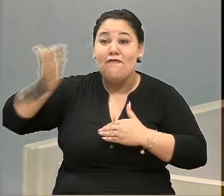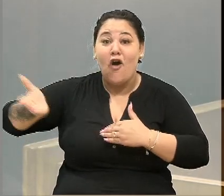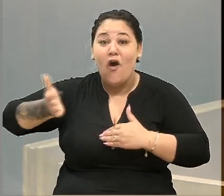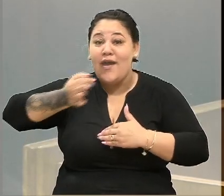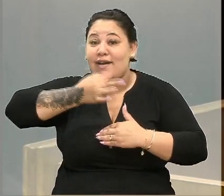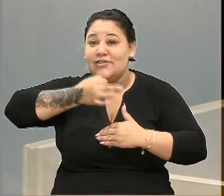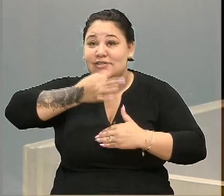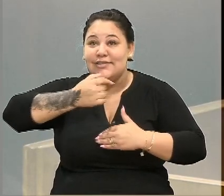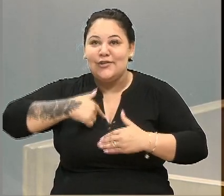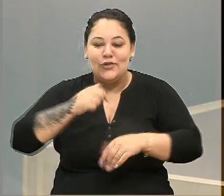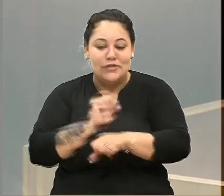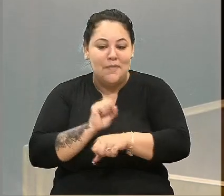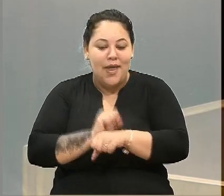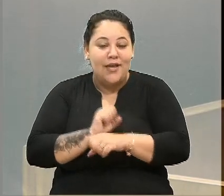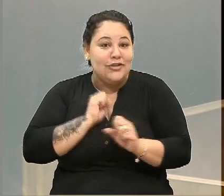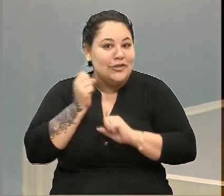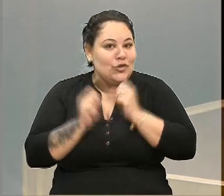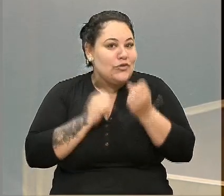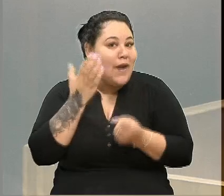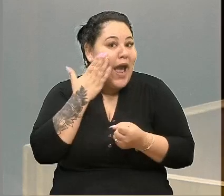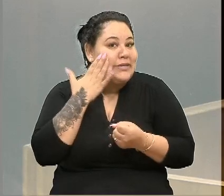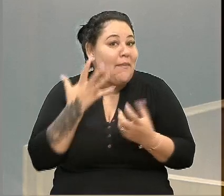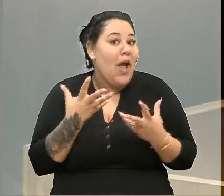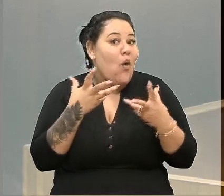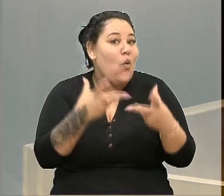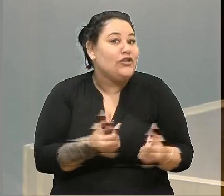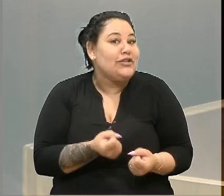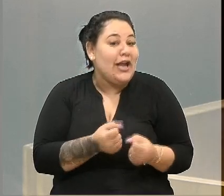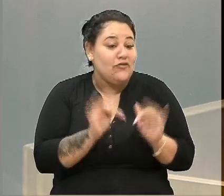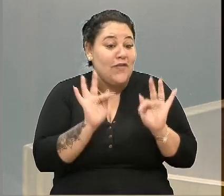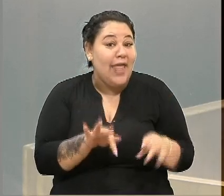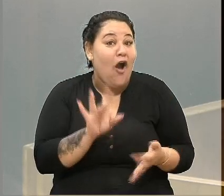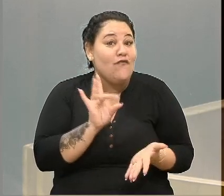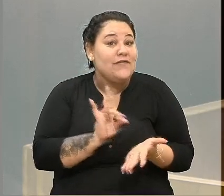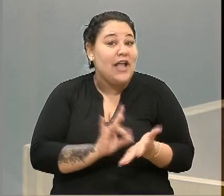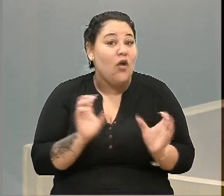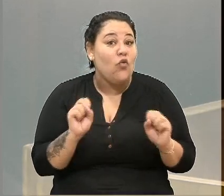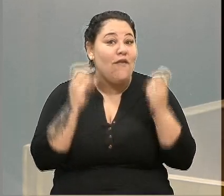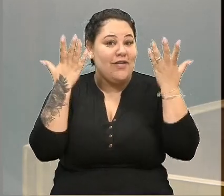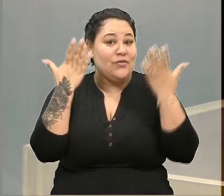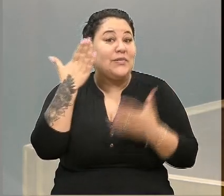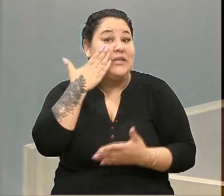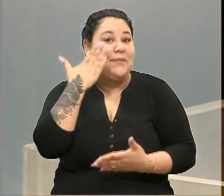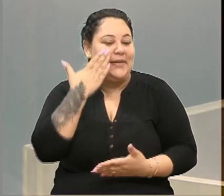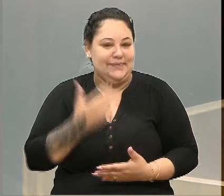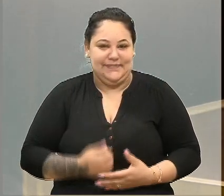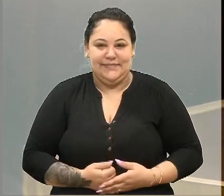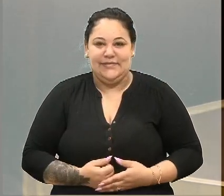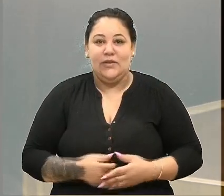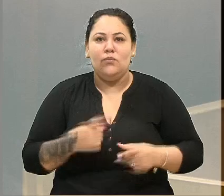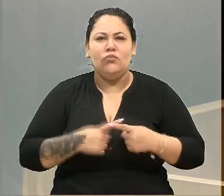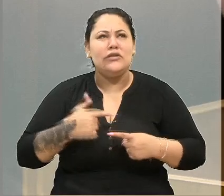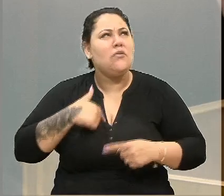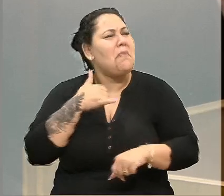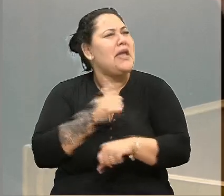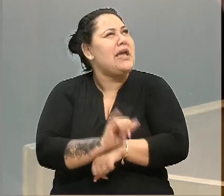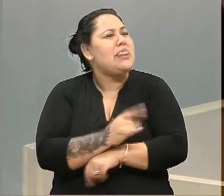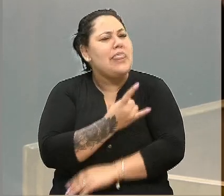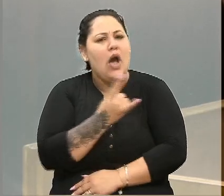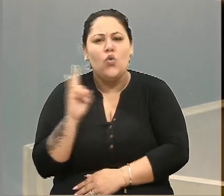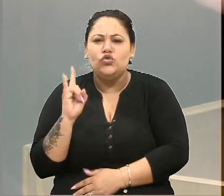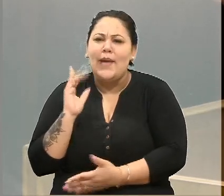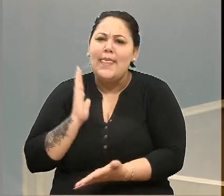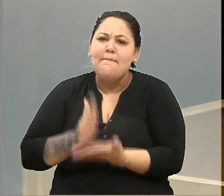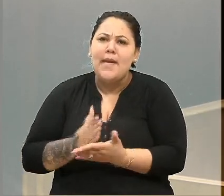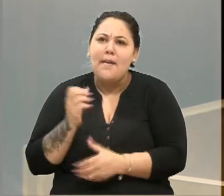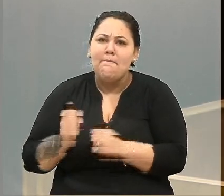estou ansioso para saber os números finais e oficiais desses eventos, porque, se eu não me engano, na última edição da meia maratona